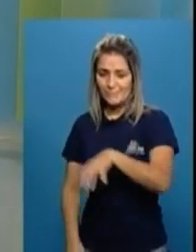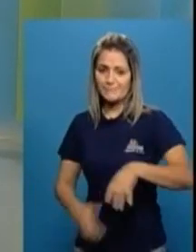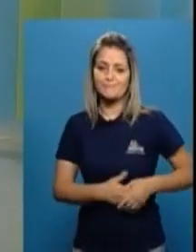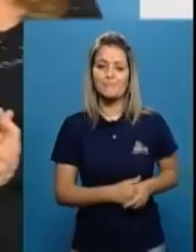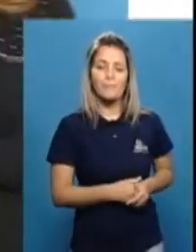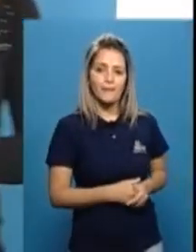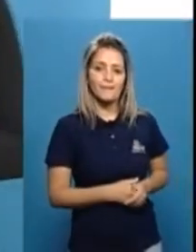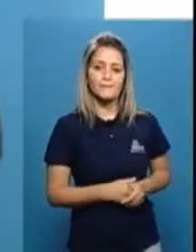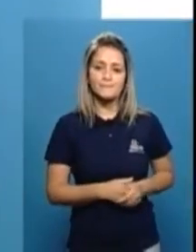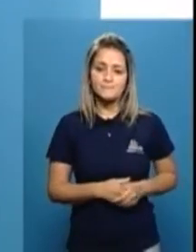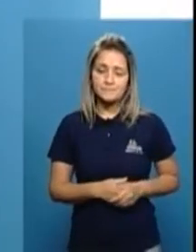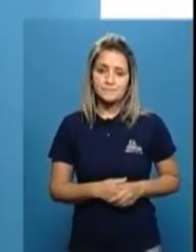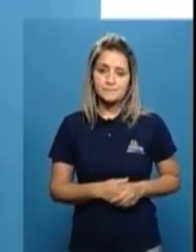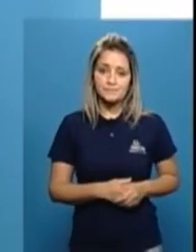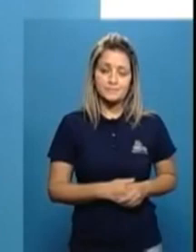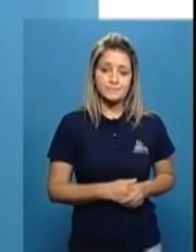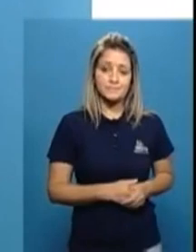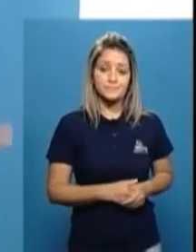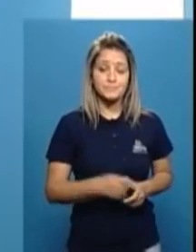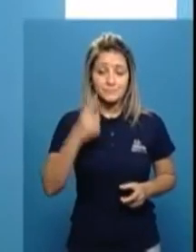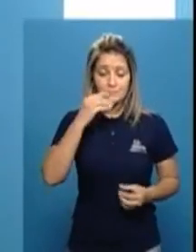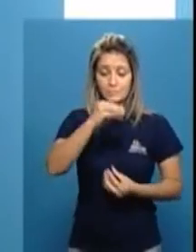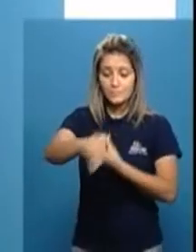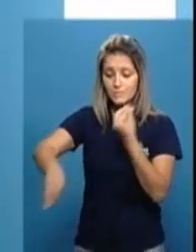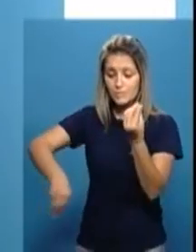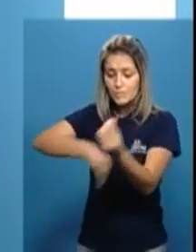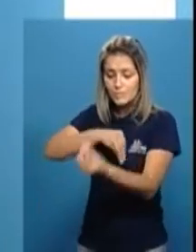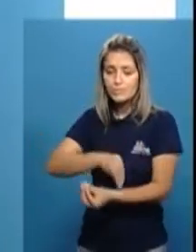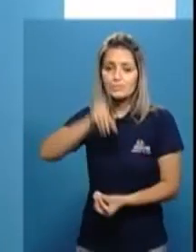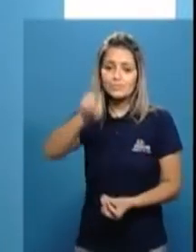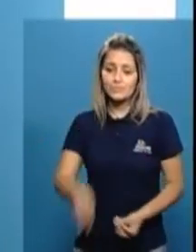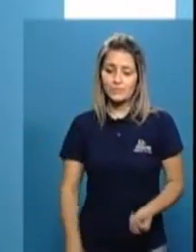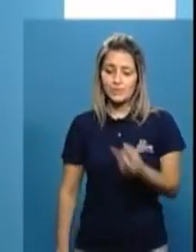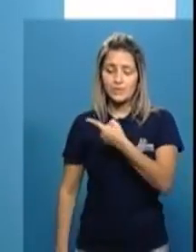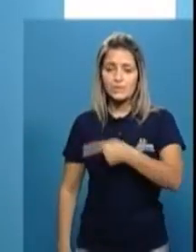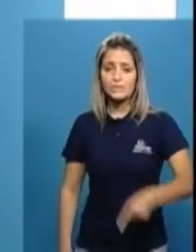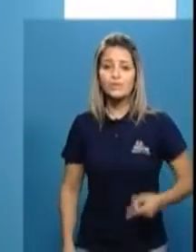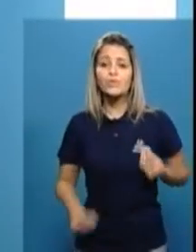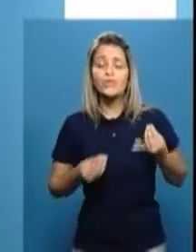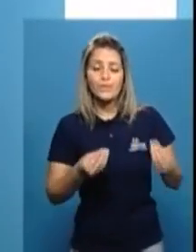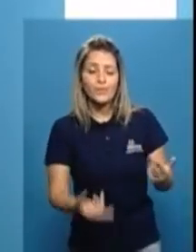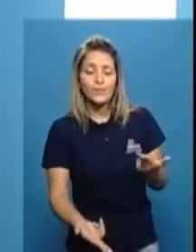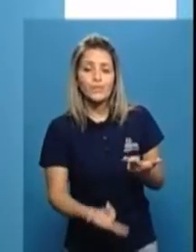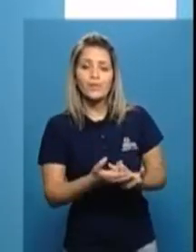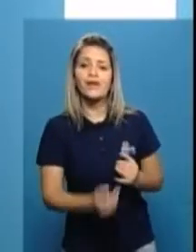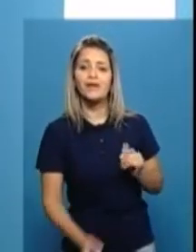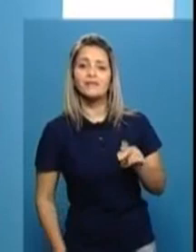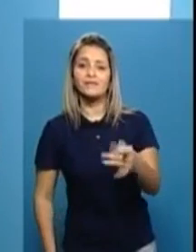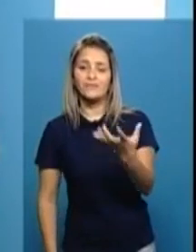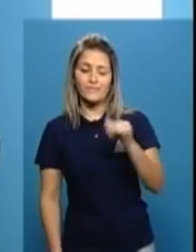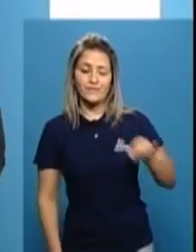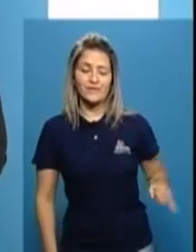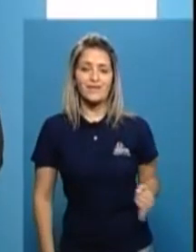layout. O arranjo físico misto seria o nosso último e ele é utilizado quando se deseja aproveitar